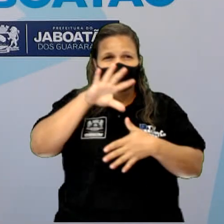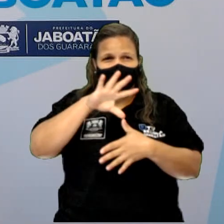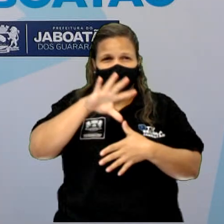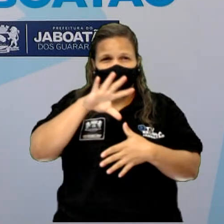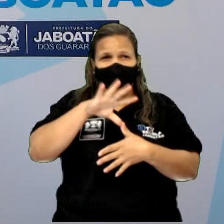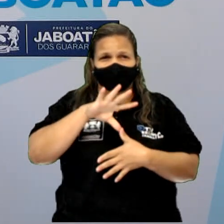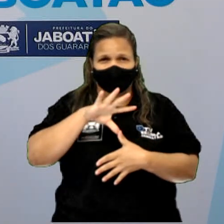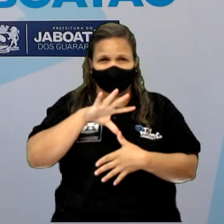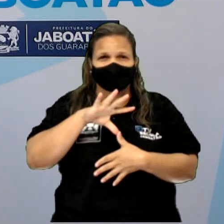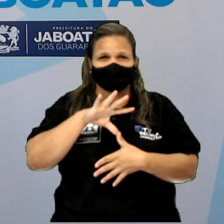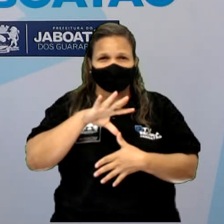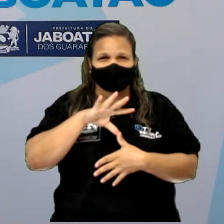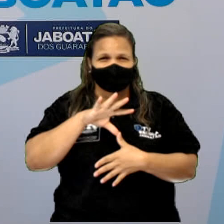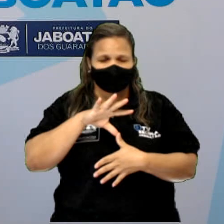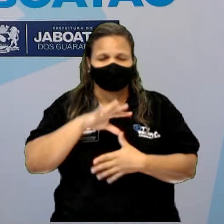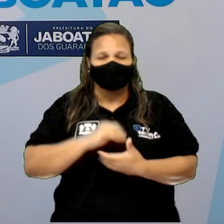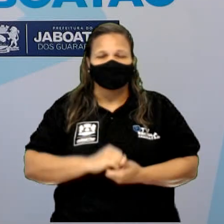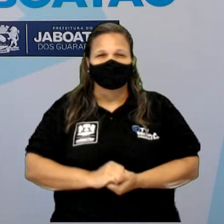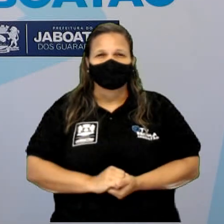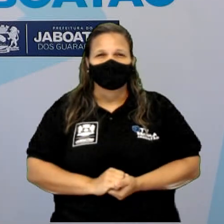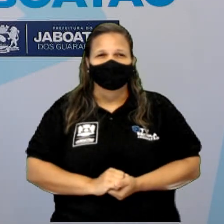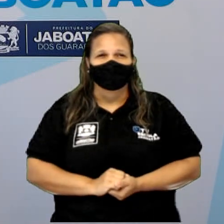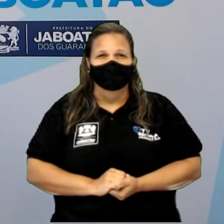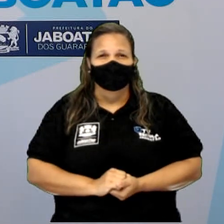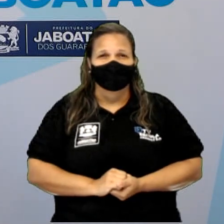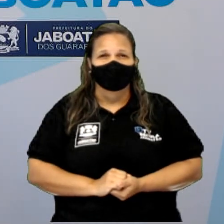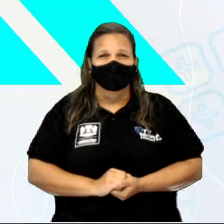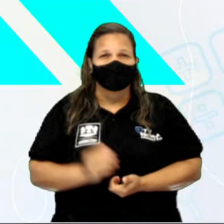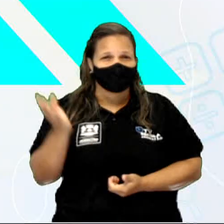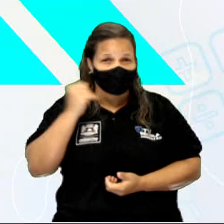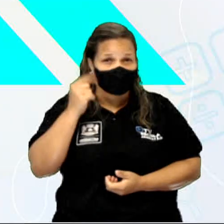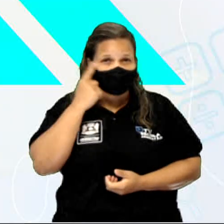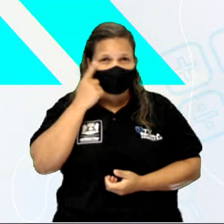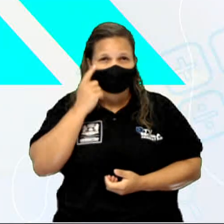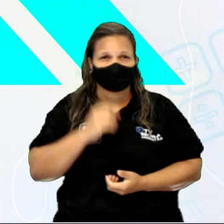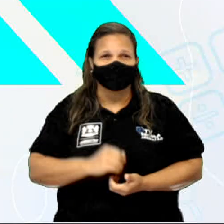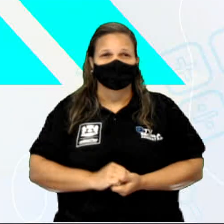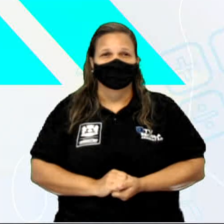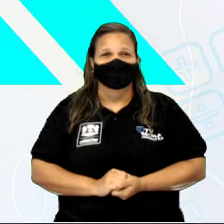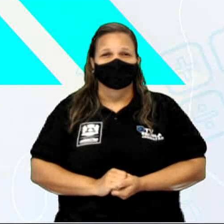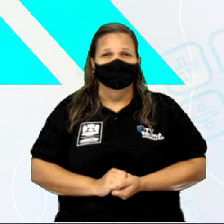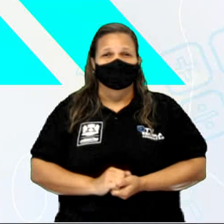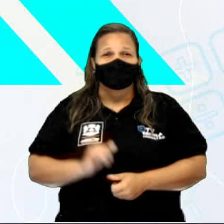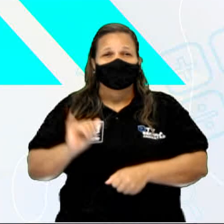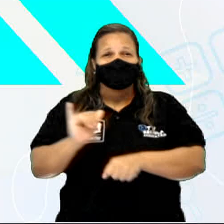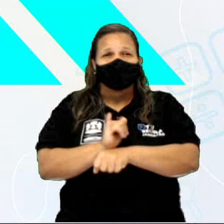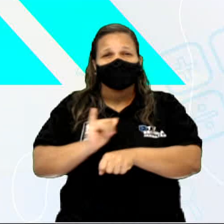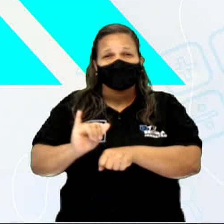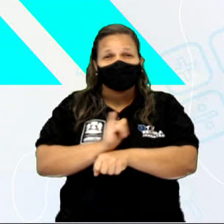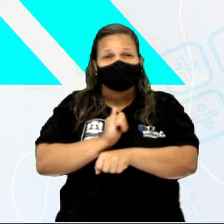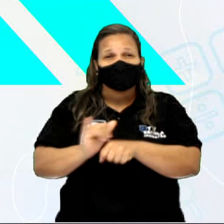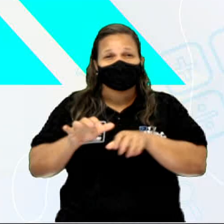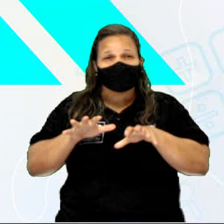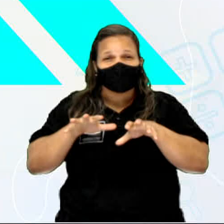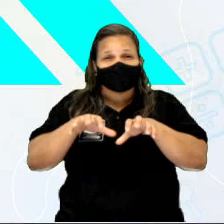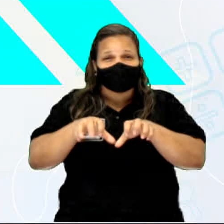o da Espanha ou de Portugal. Vamos dar uma olhada? As estratégias de dominação